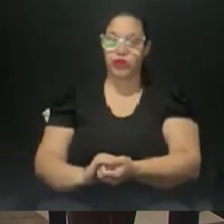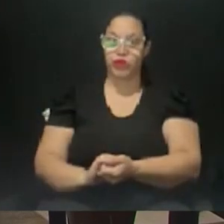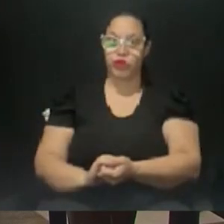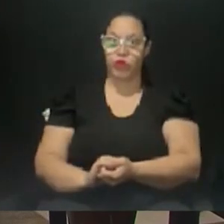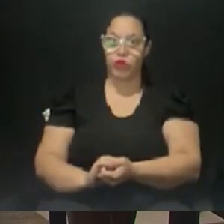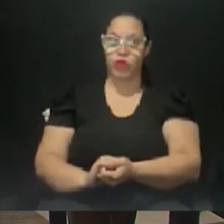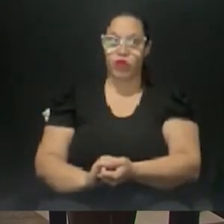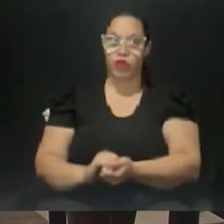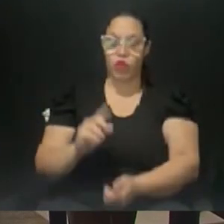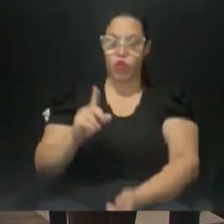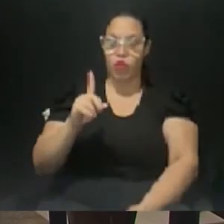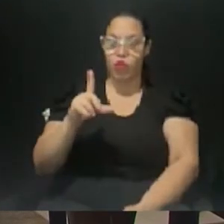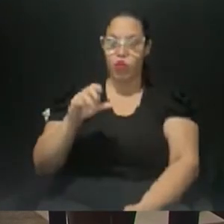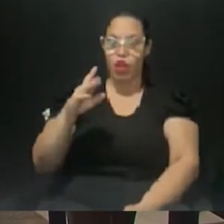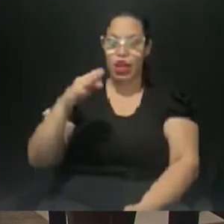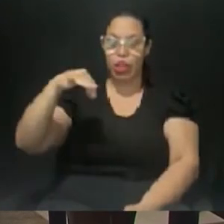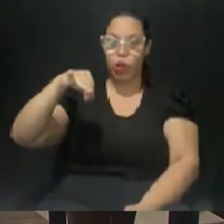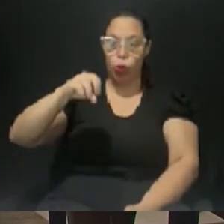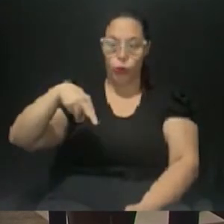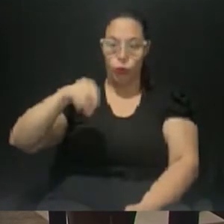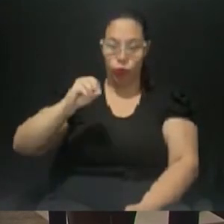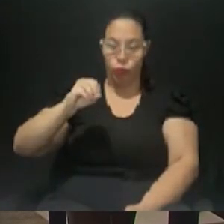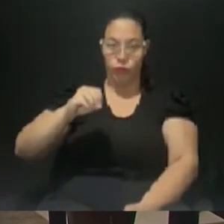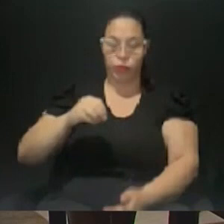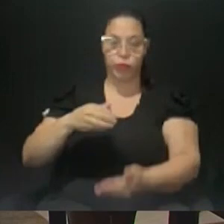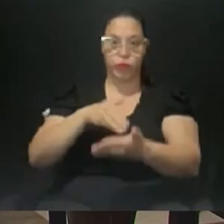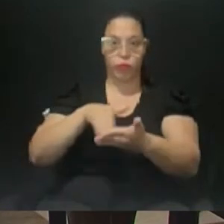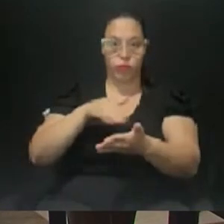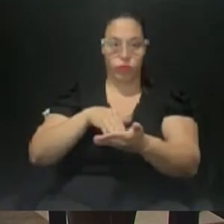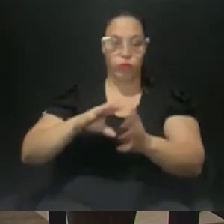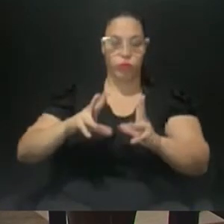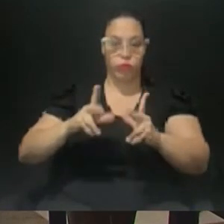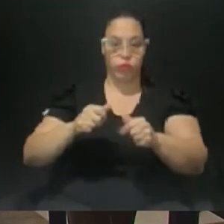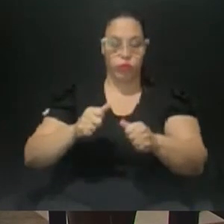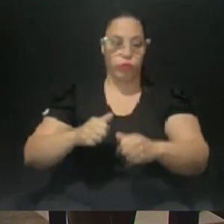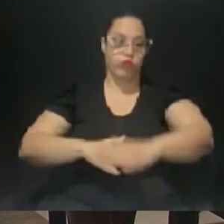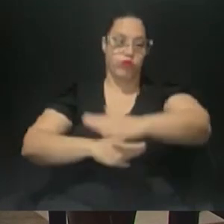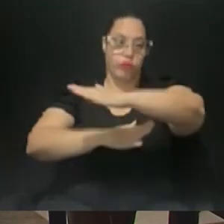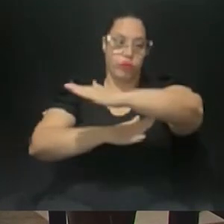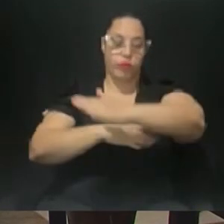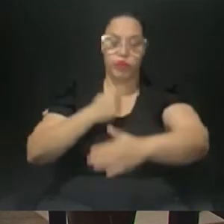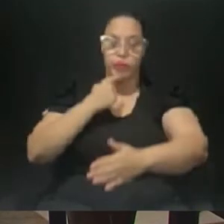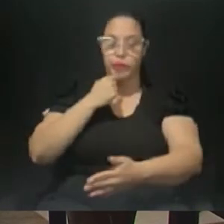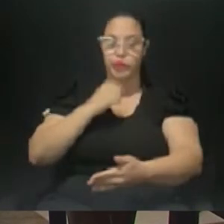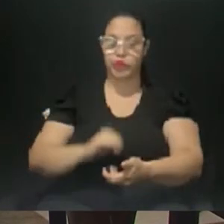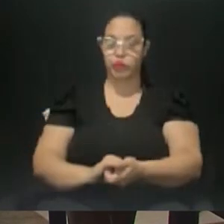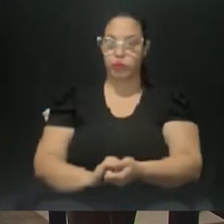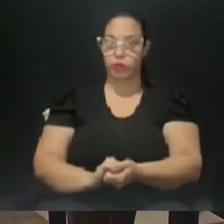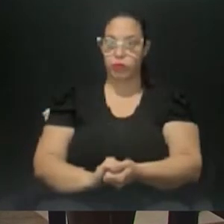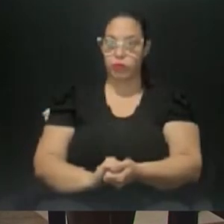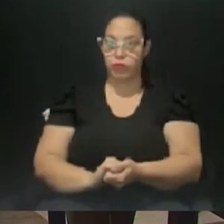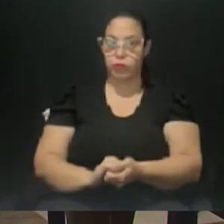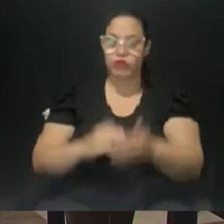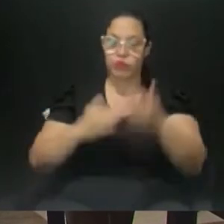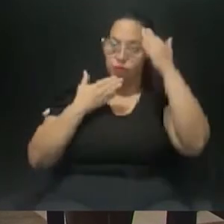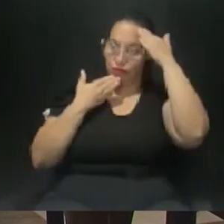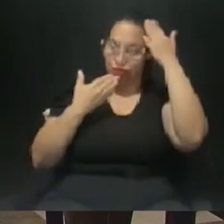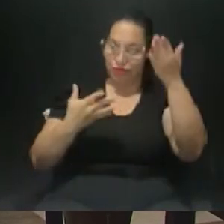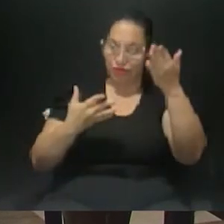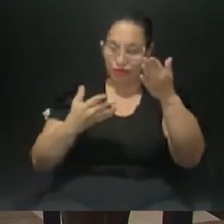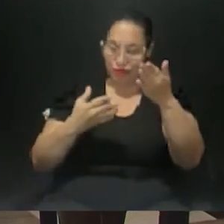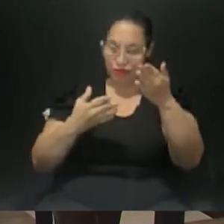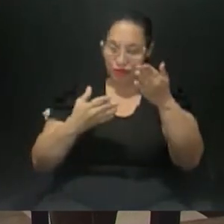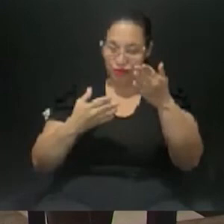Campinas. Lincoln Carlos dos Santos, secretário-geral da Câmara Municipal de Campinas. E agradecemos